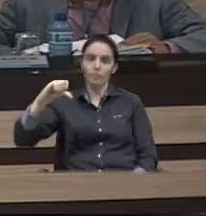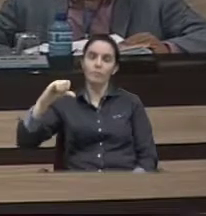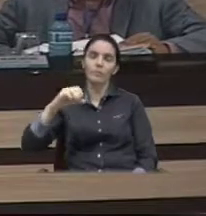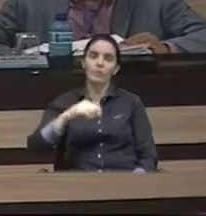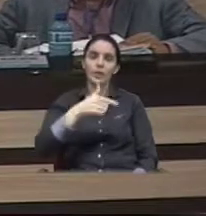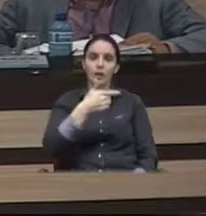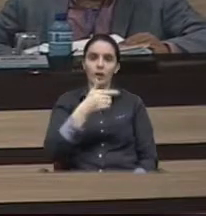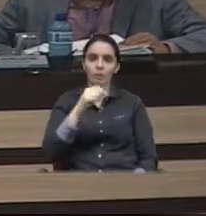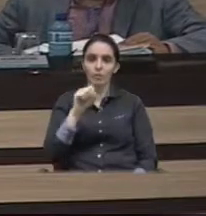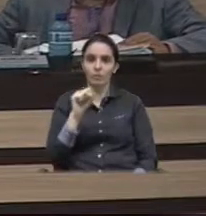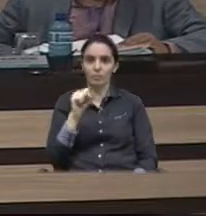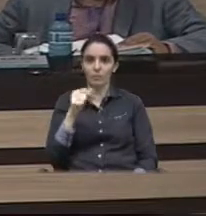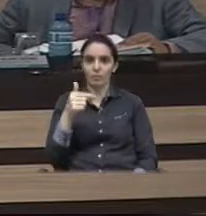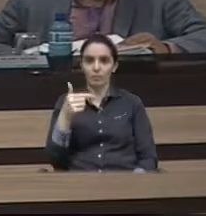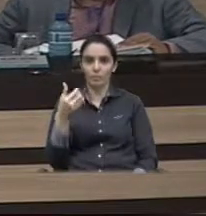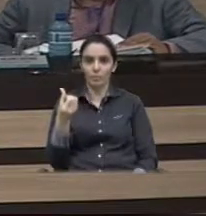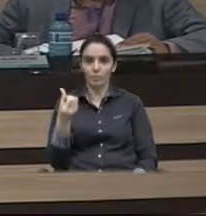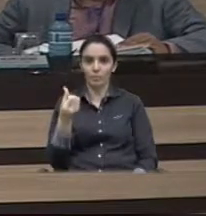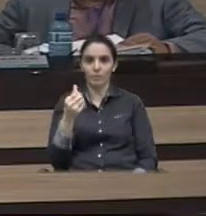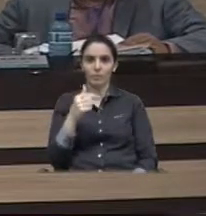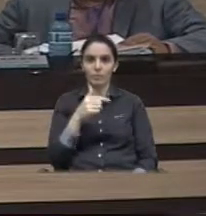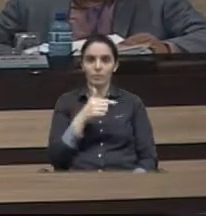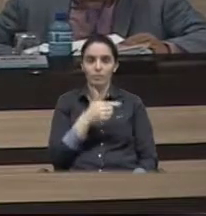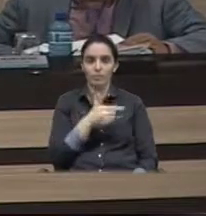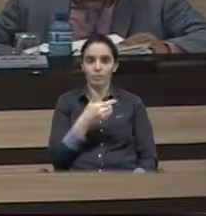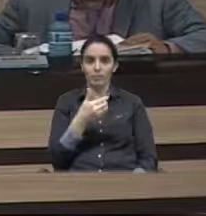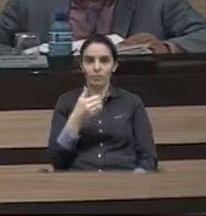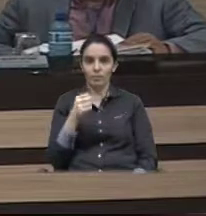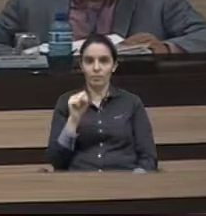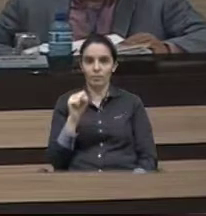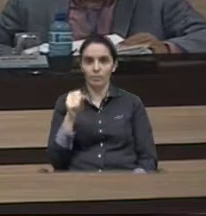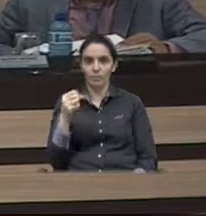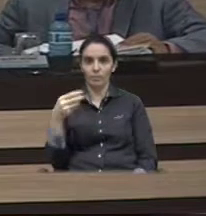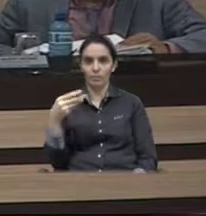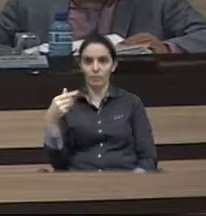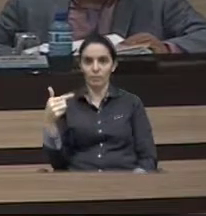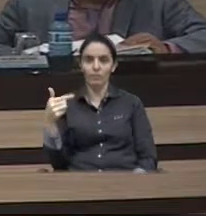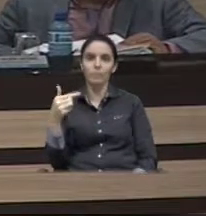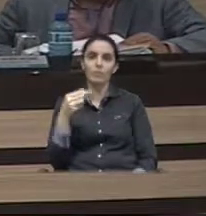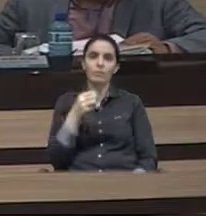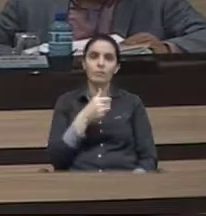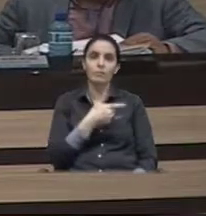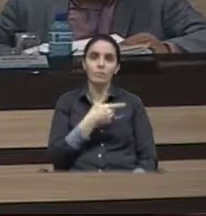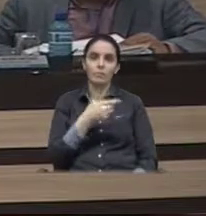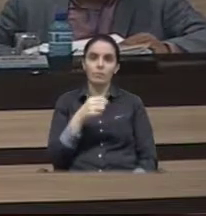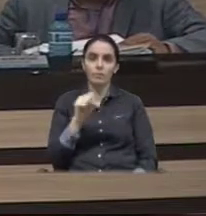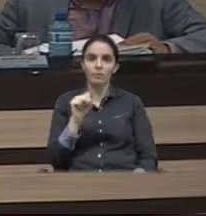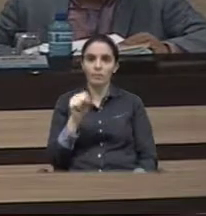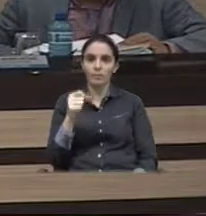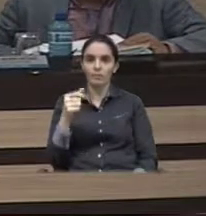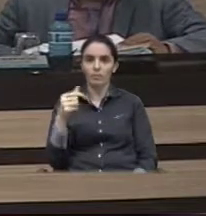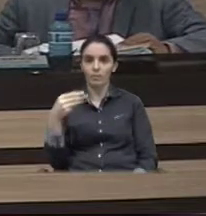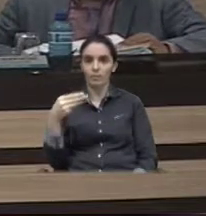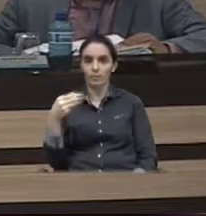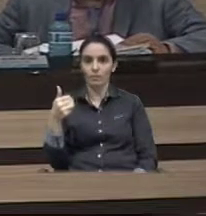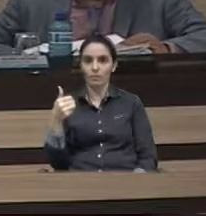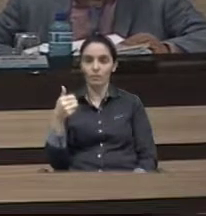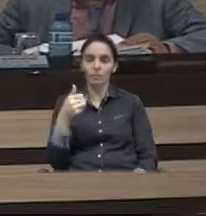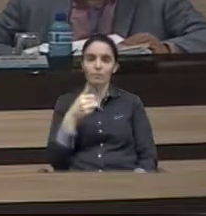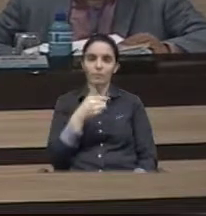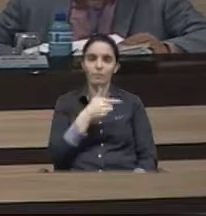2829/17, 2826/17, 2832/17, 2831,